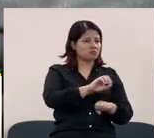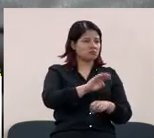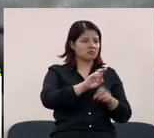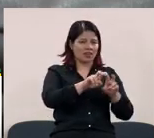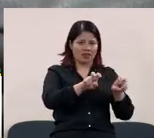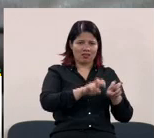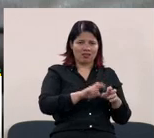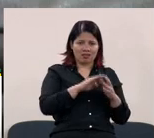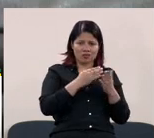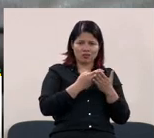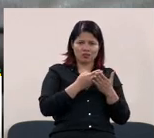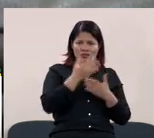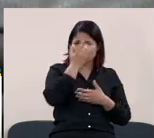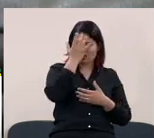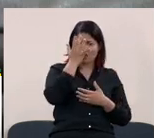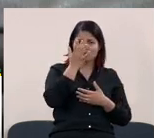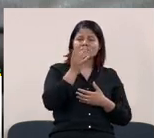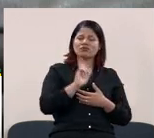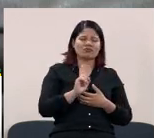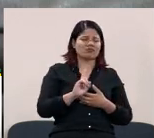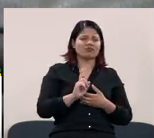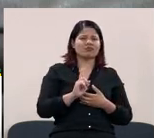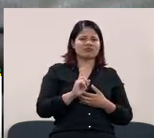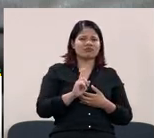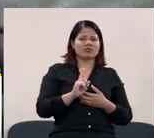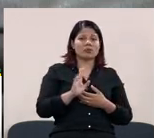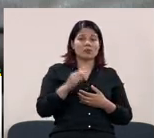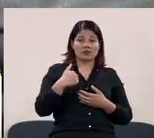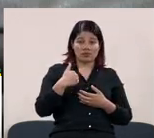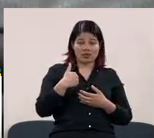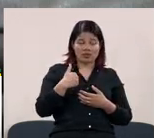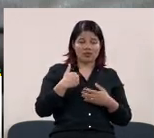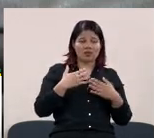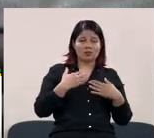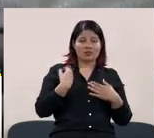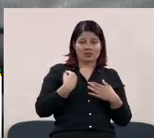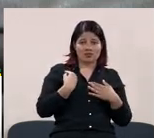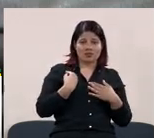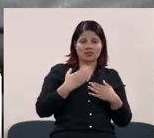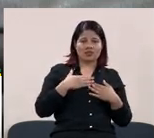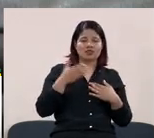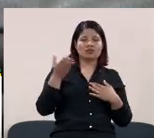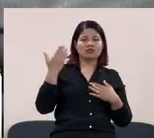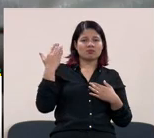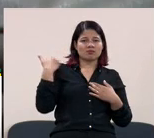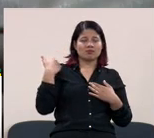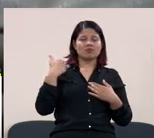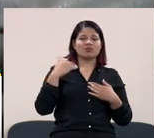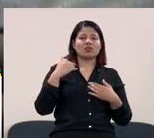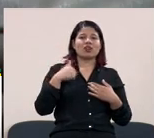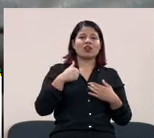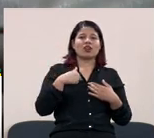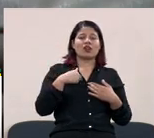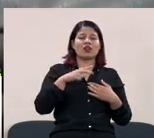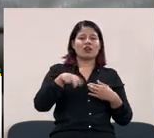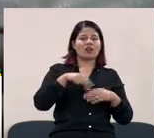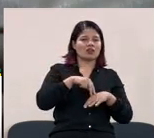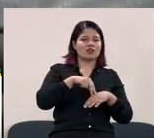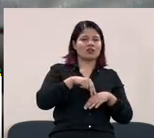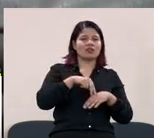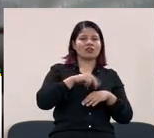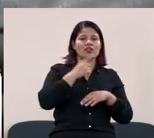Eu teve um período da minha vida que eu trabalhava 5 aulas, que a gente chama de